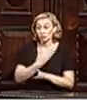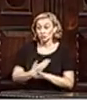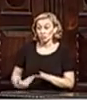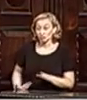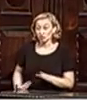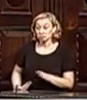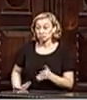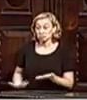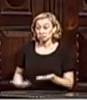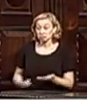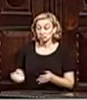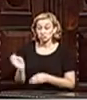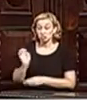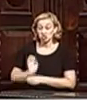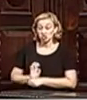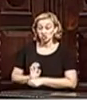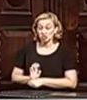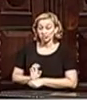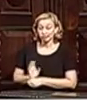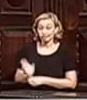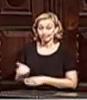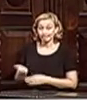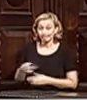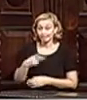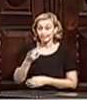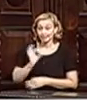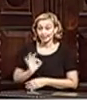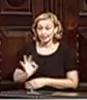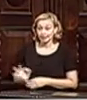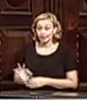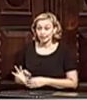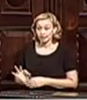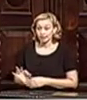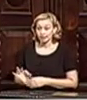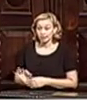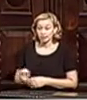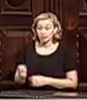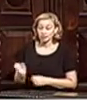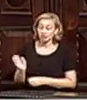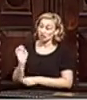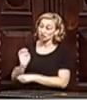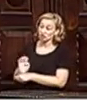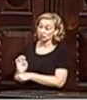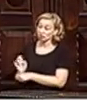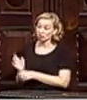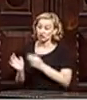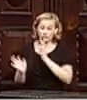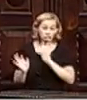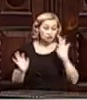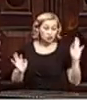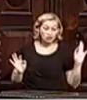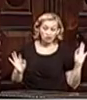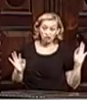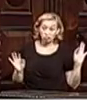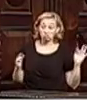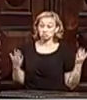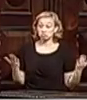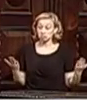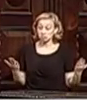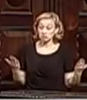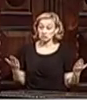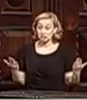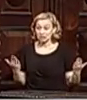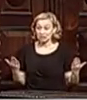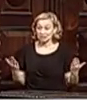no ar uma imensa desconfiança entre as forças federais e as forças estaduais, e a resultante disso é